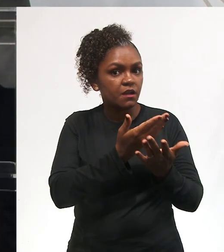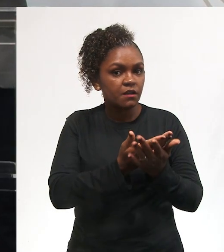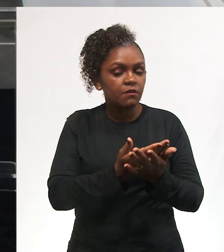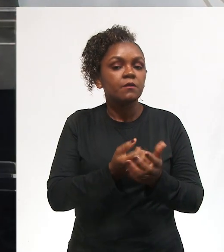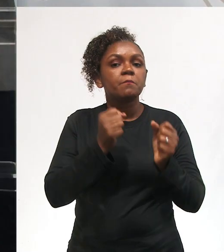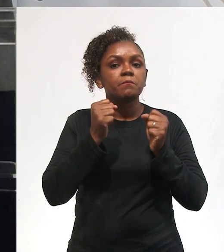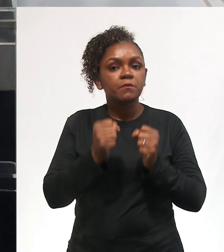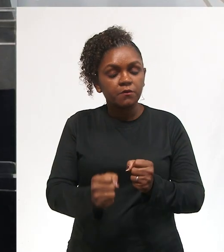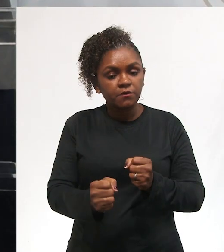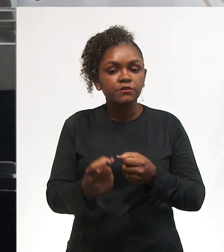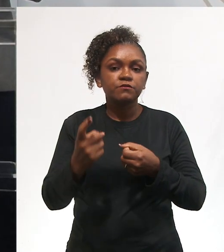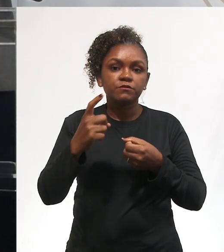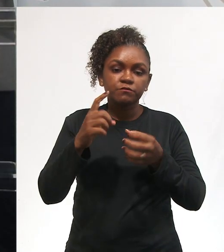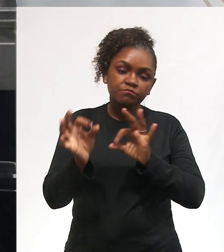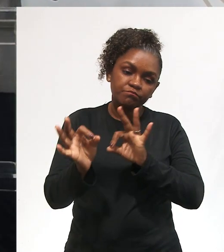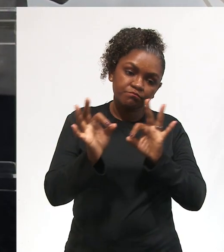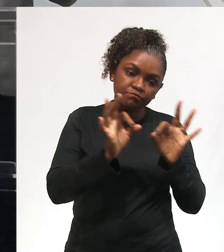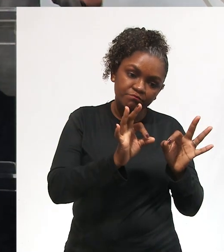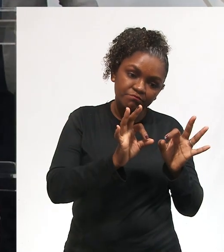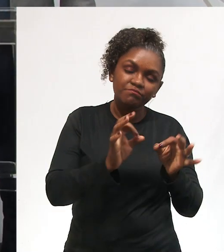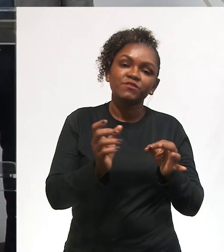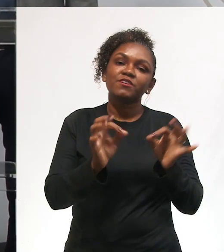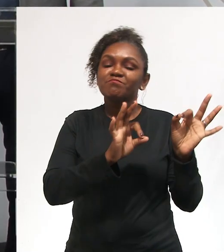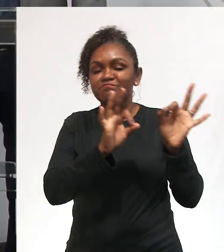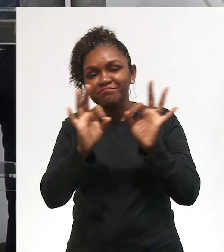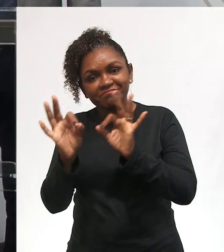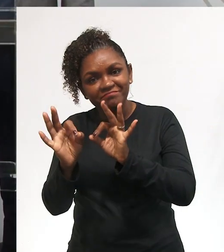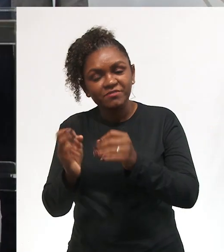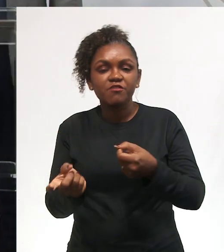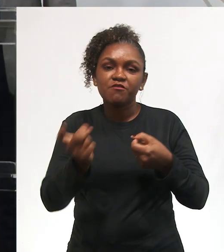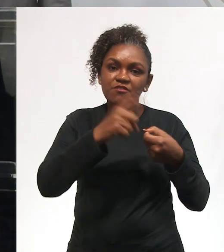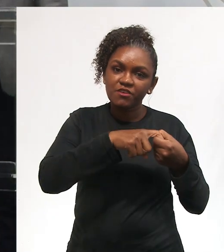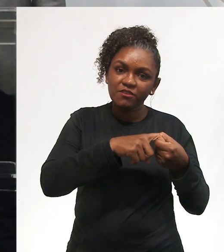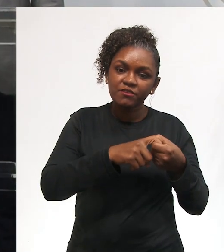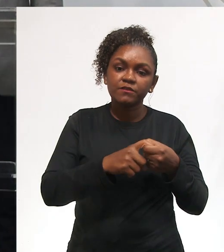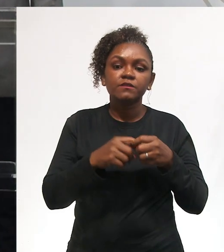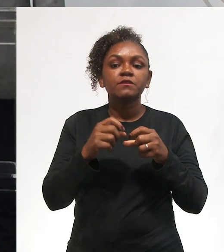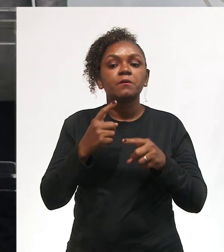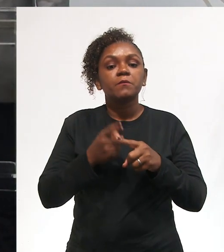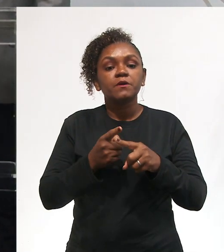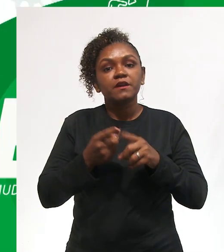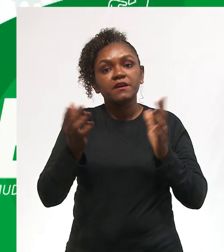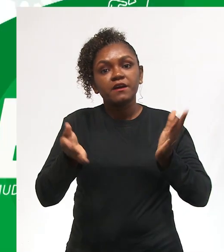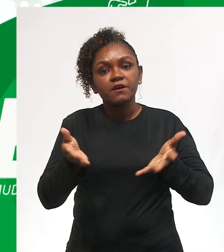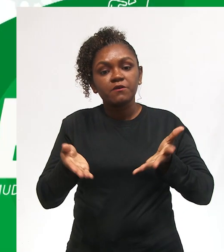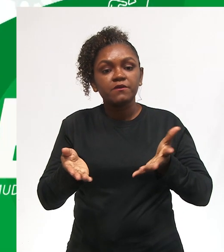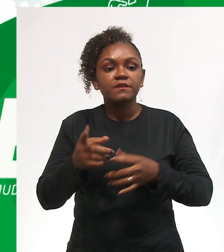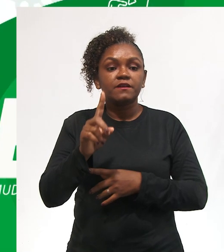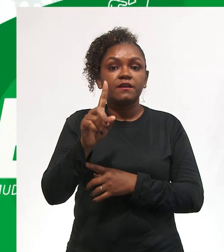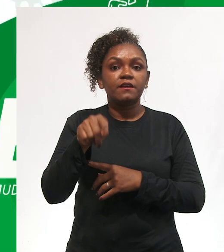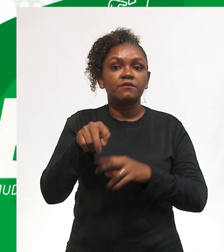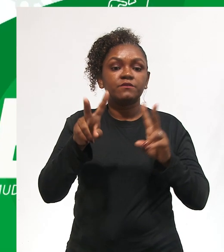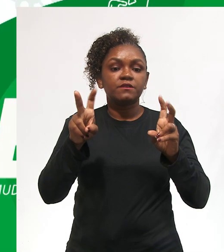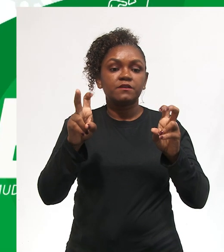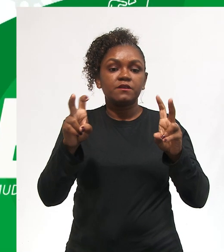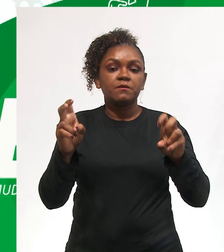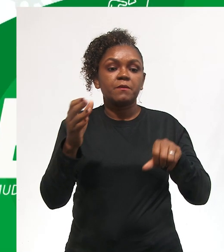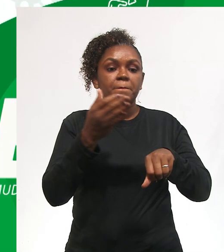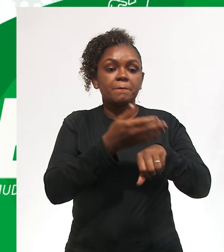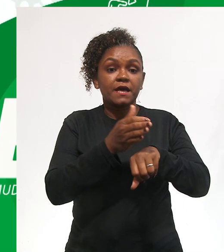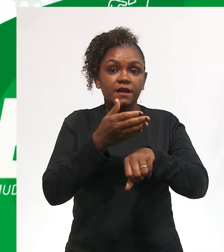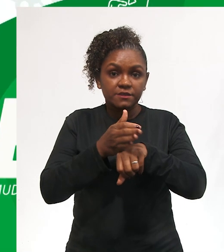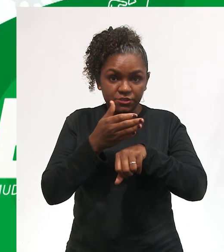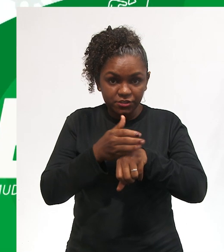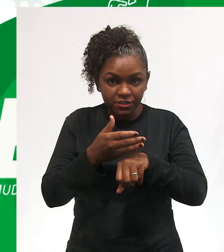Assiste um pouco, volta, vai, volta mais um pouquinho. A gente está aqui na teoria e na prática da disciplina Organização do Trabalho Pedagógico, né? A